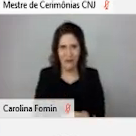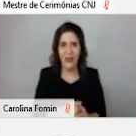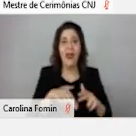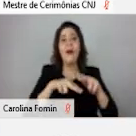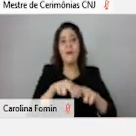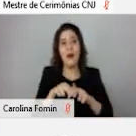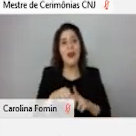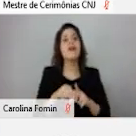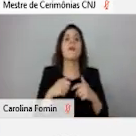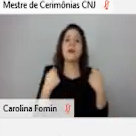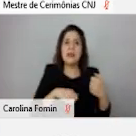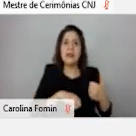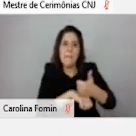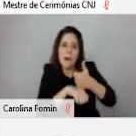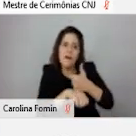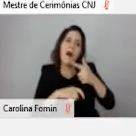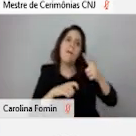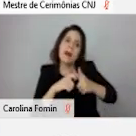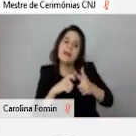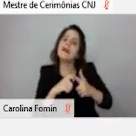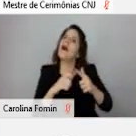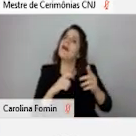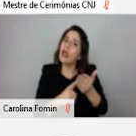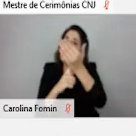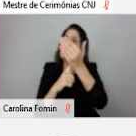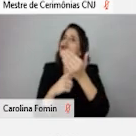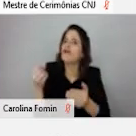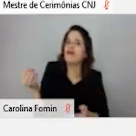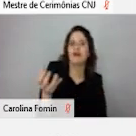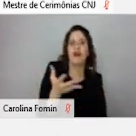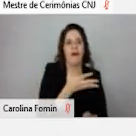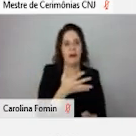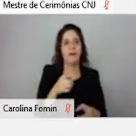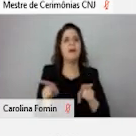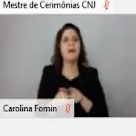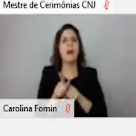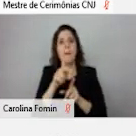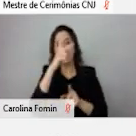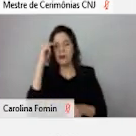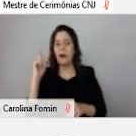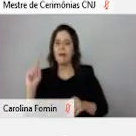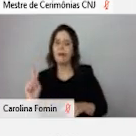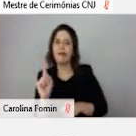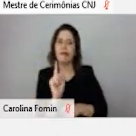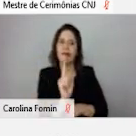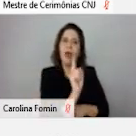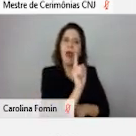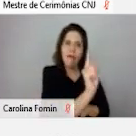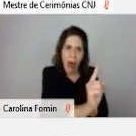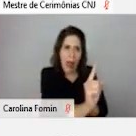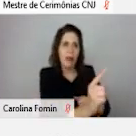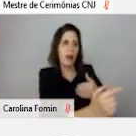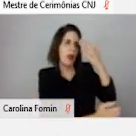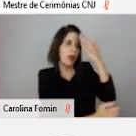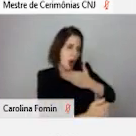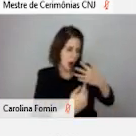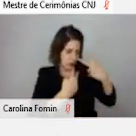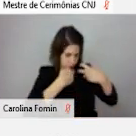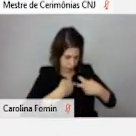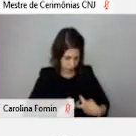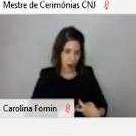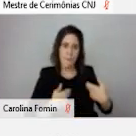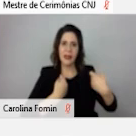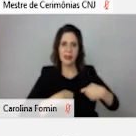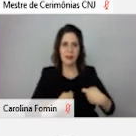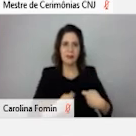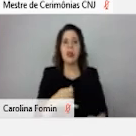é a nossa ideia de ir até o laboratório e colher exame, né? Aqui a gente tem um exemplo aqui, é o Bill Gates, numa